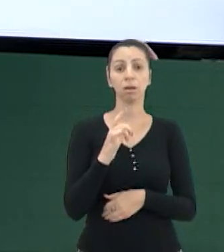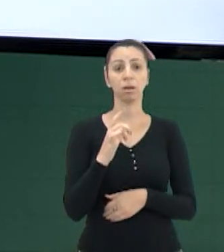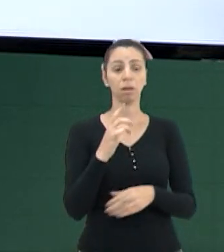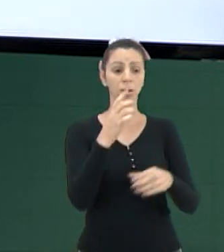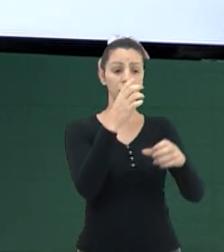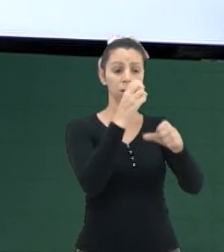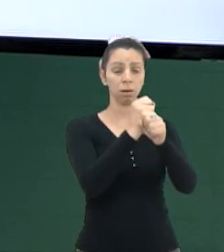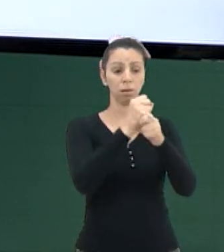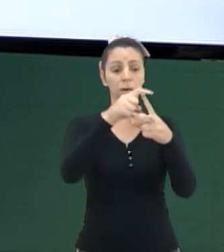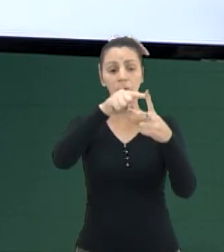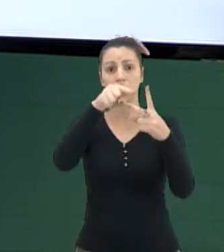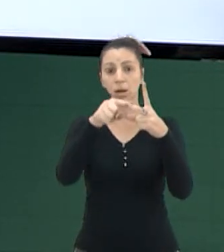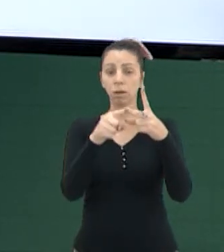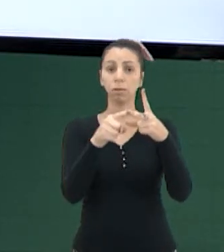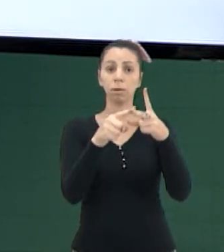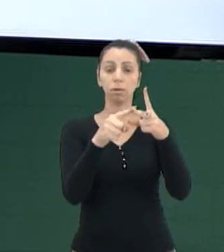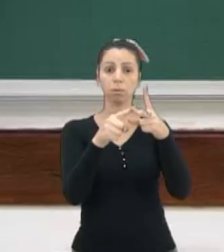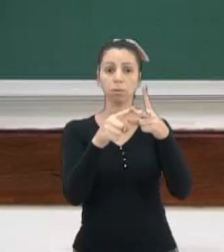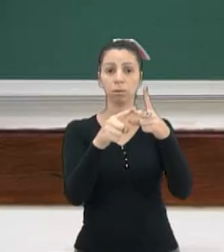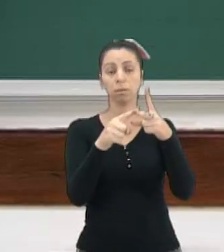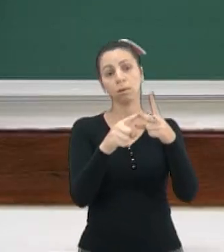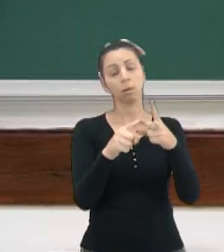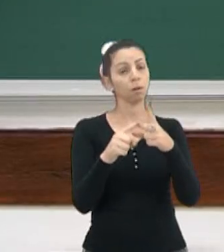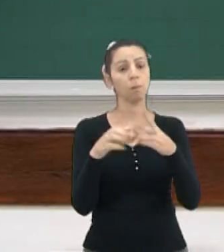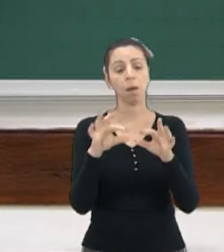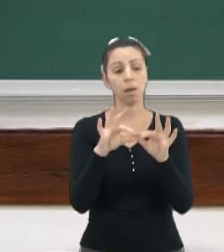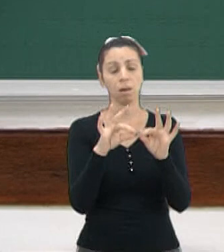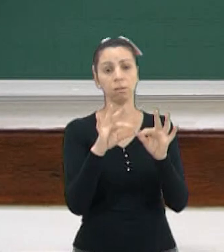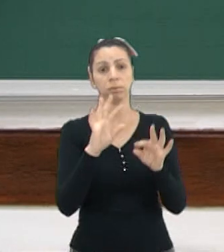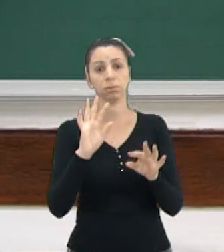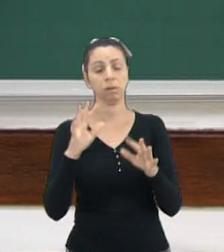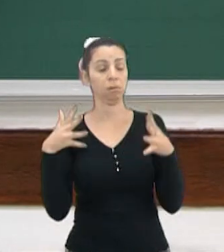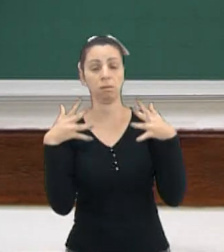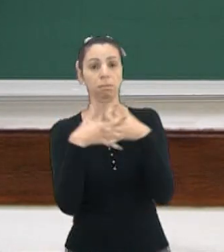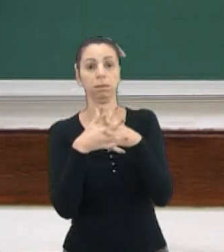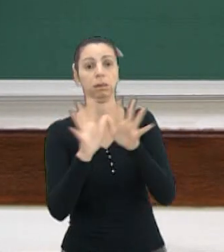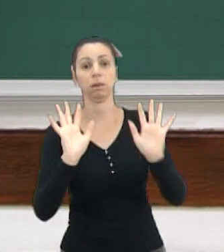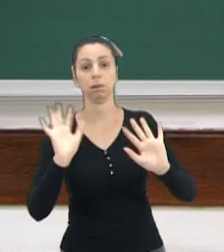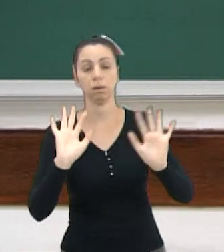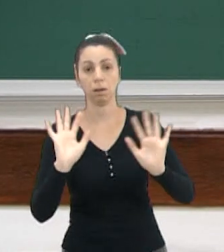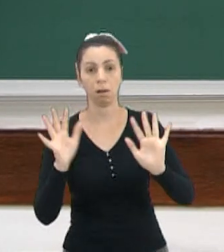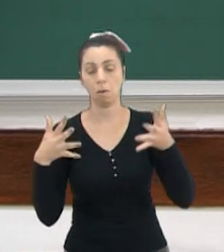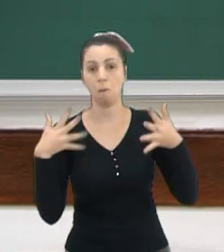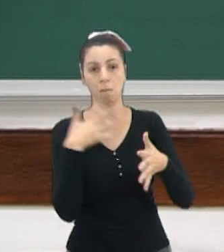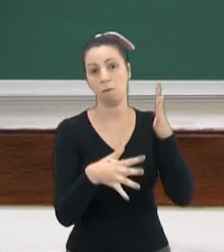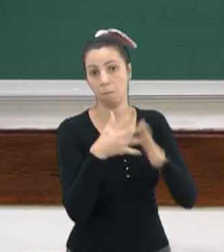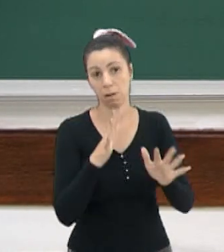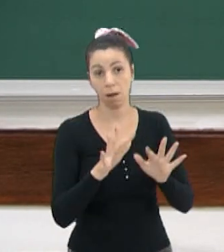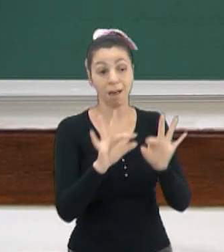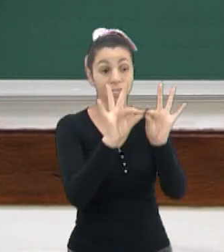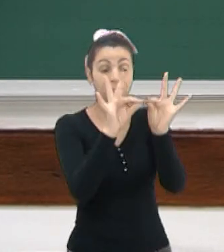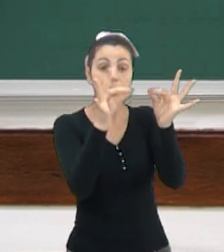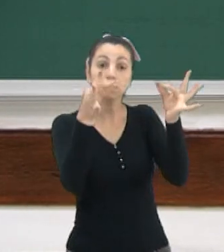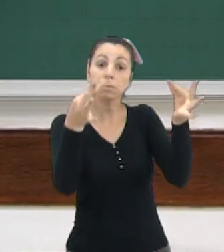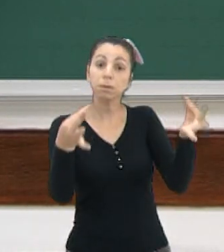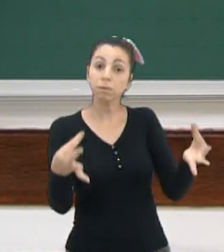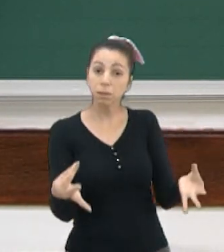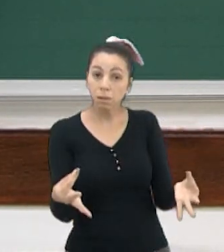outros. Essa é a ideia da matemática, não é complicar, e sim a gente poder facilitar a situação. Vamos